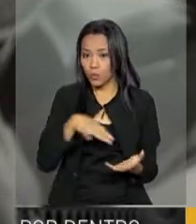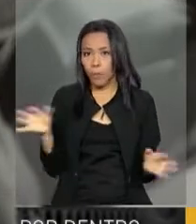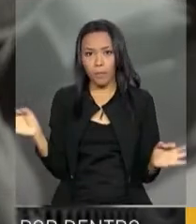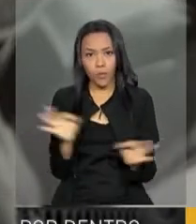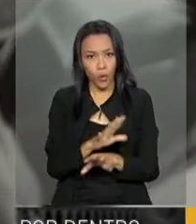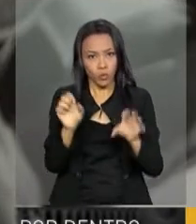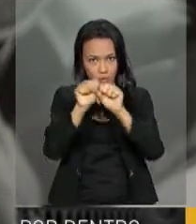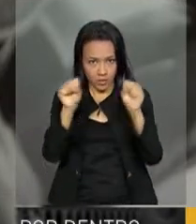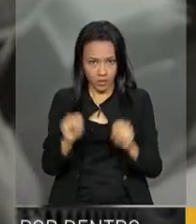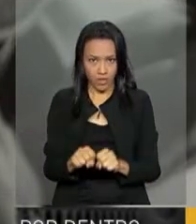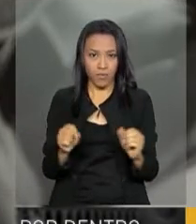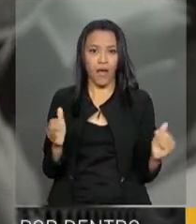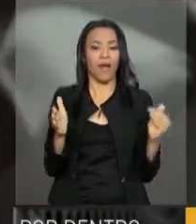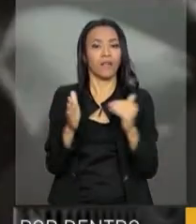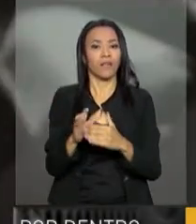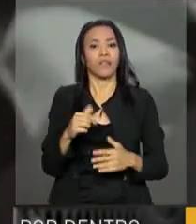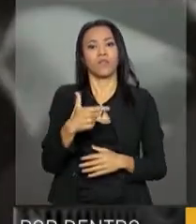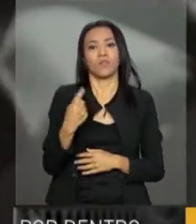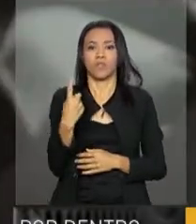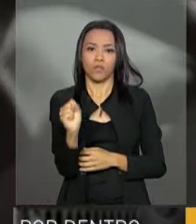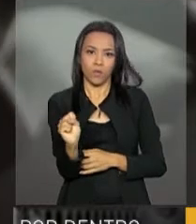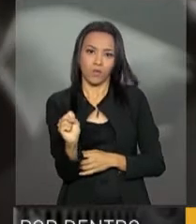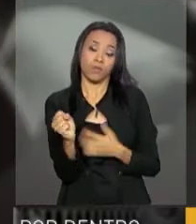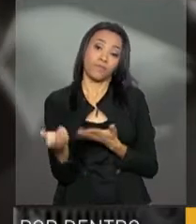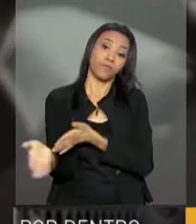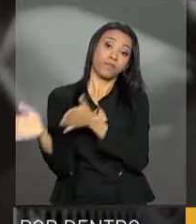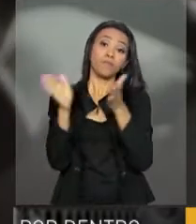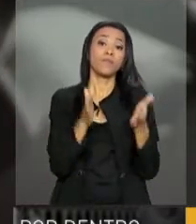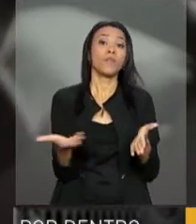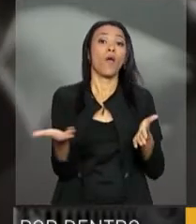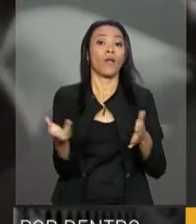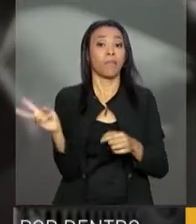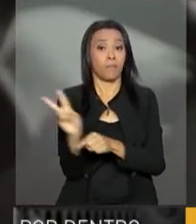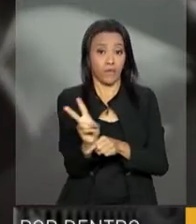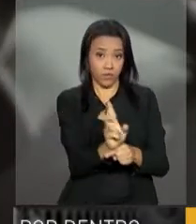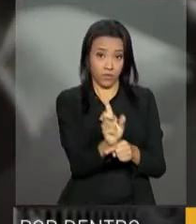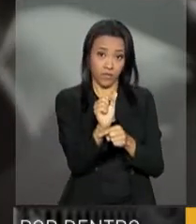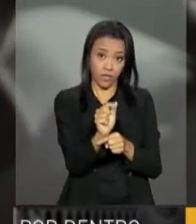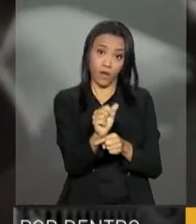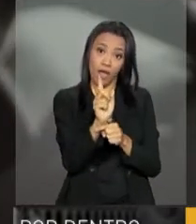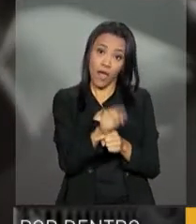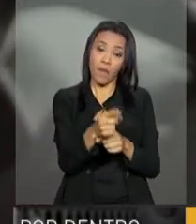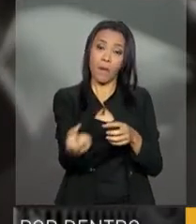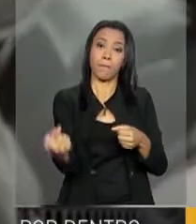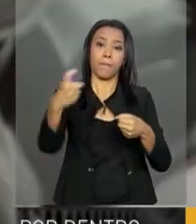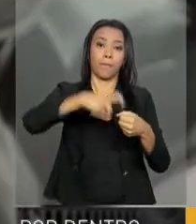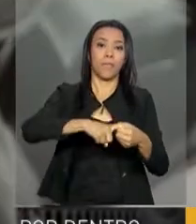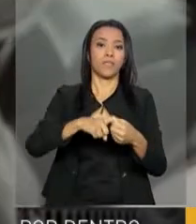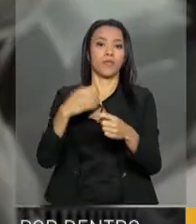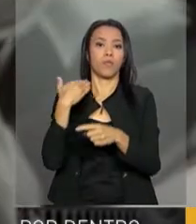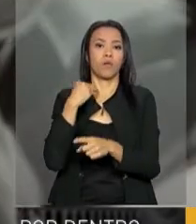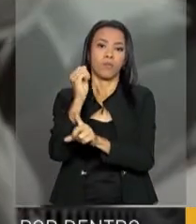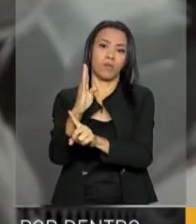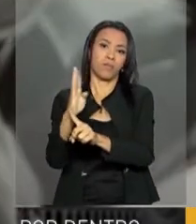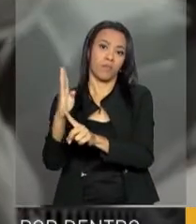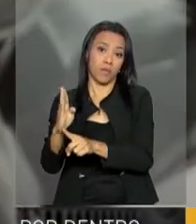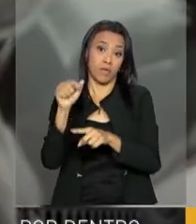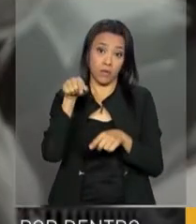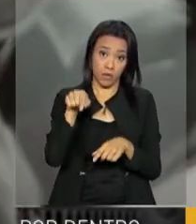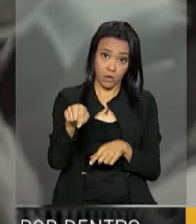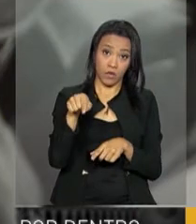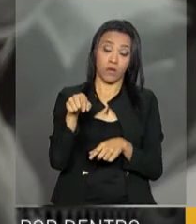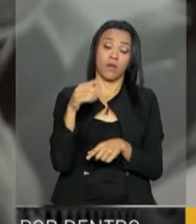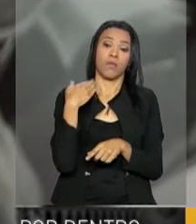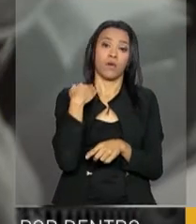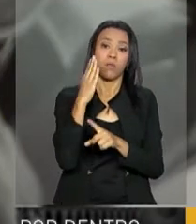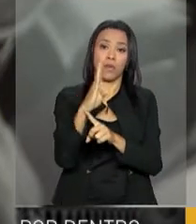prontos até 2018. No campo do crédito, é uma parceria com o Banco do Brasil, onde o Banco do Brasil